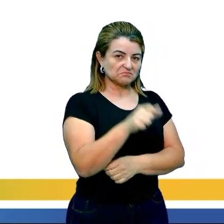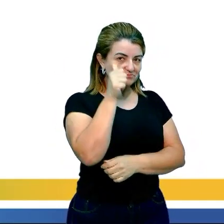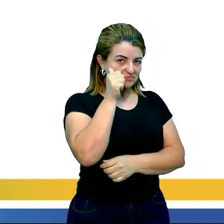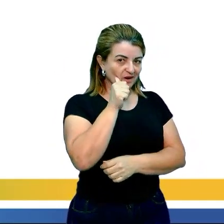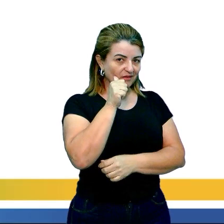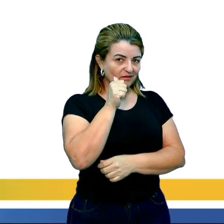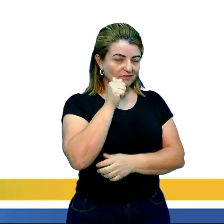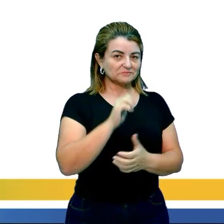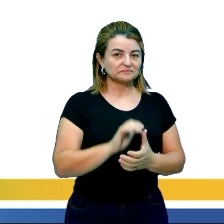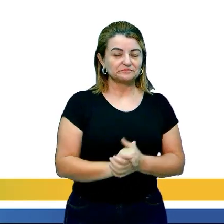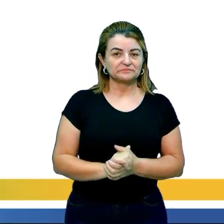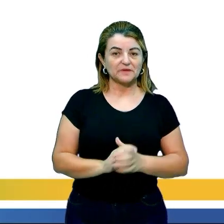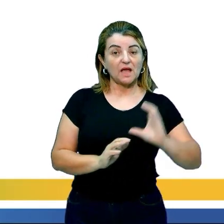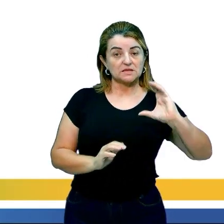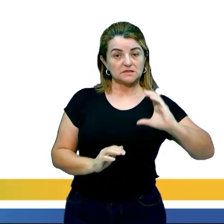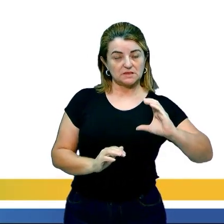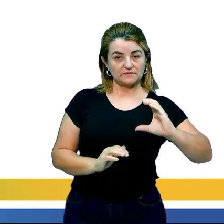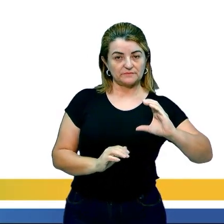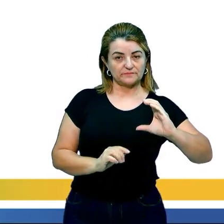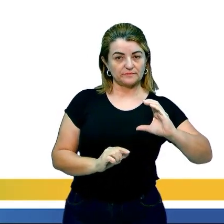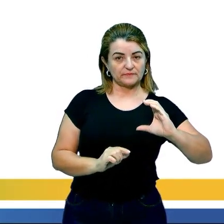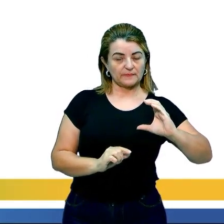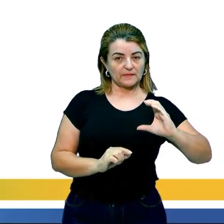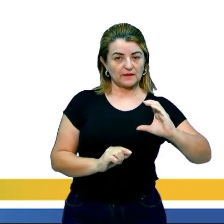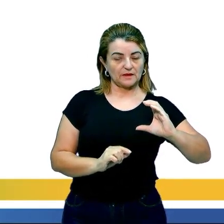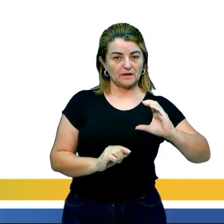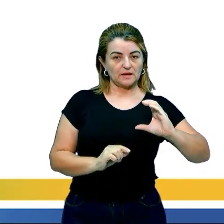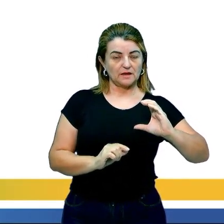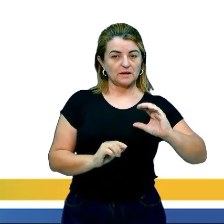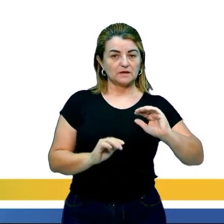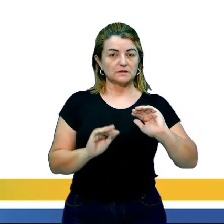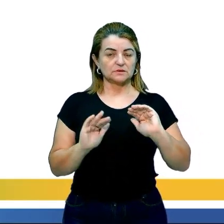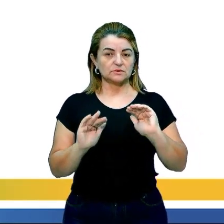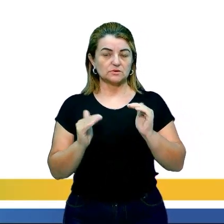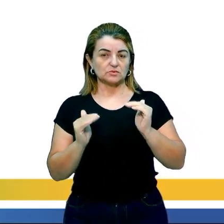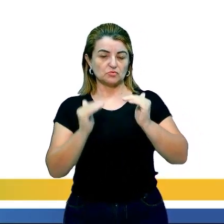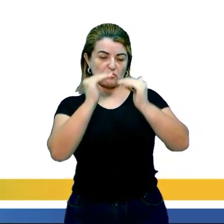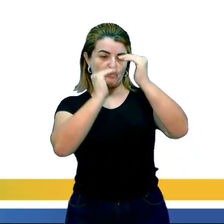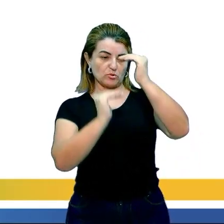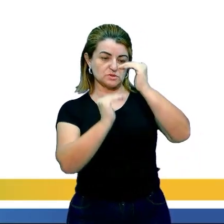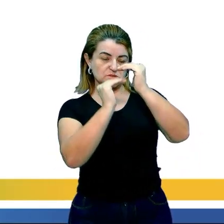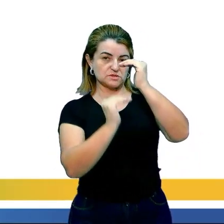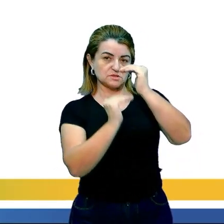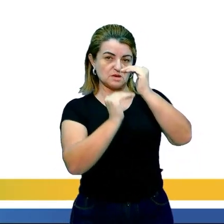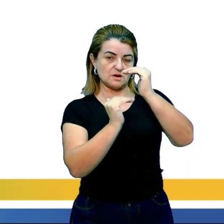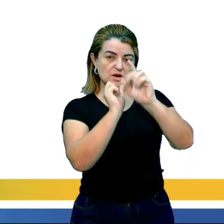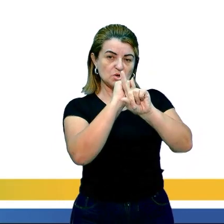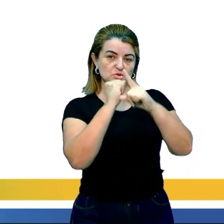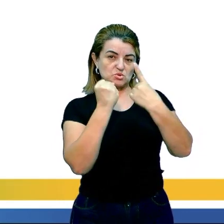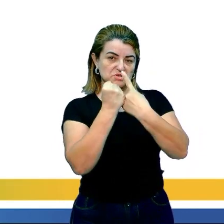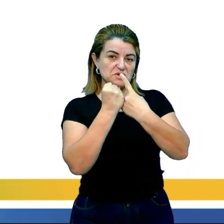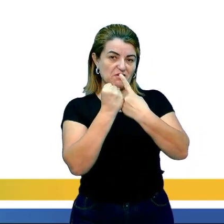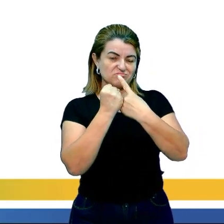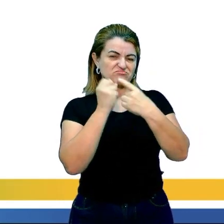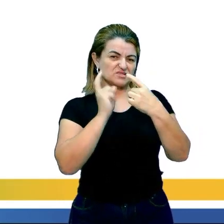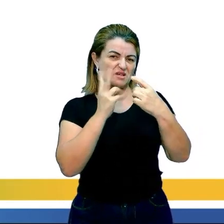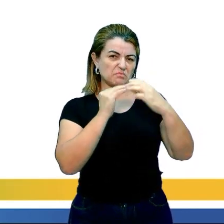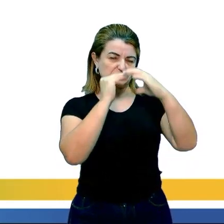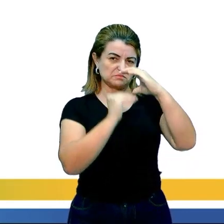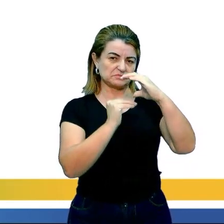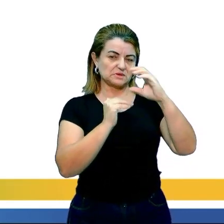mulher ser seu rebaixamento de posição social frente aos homens